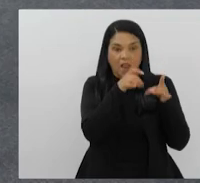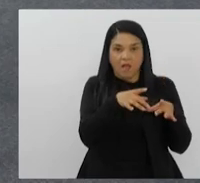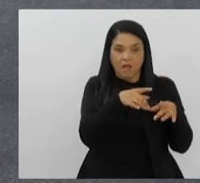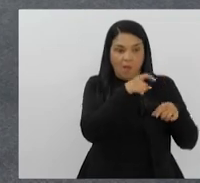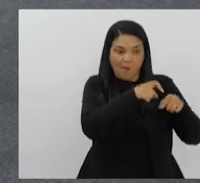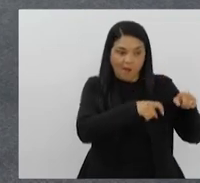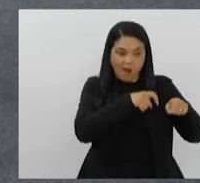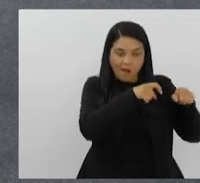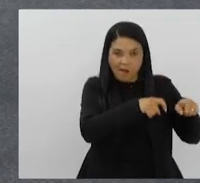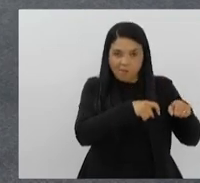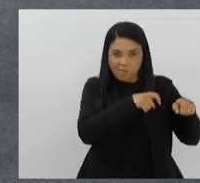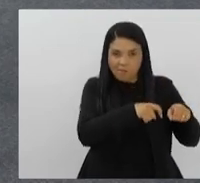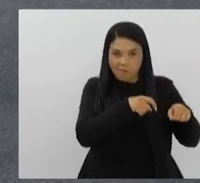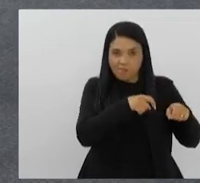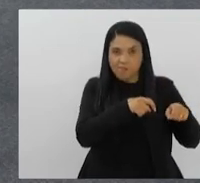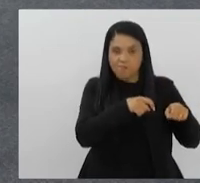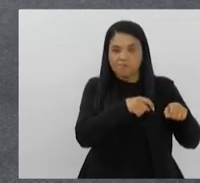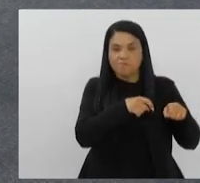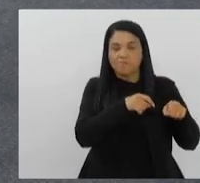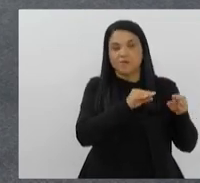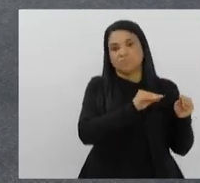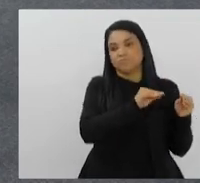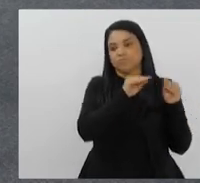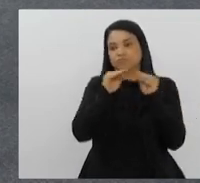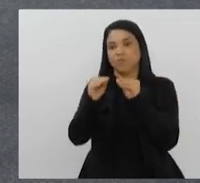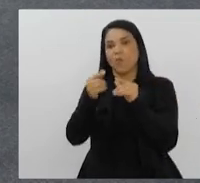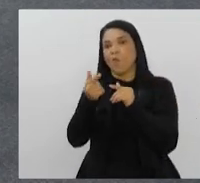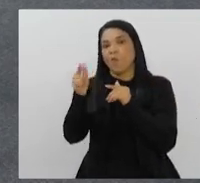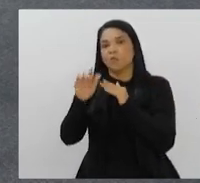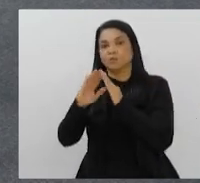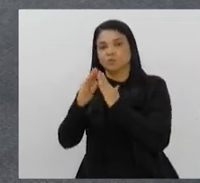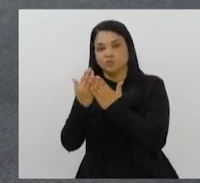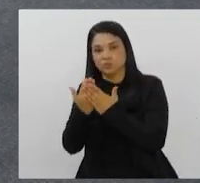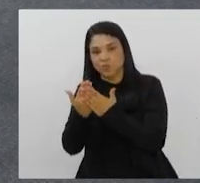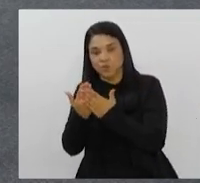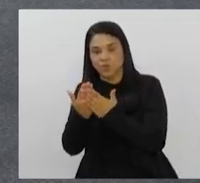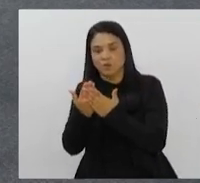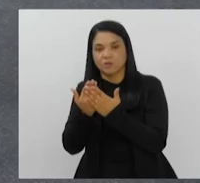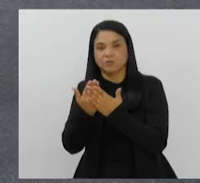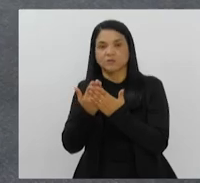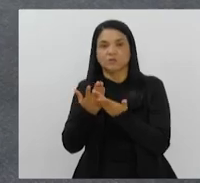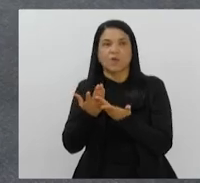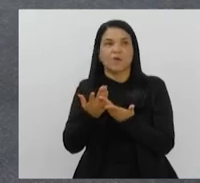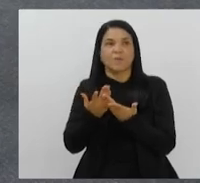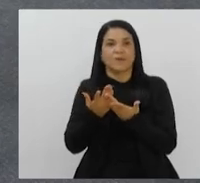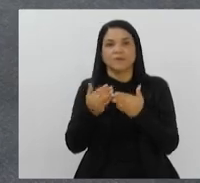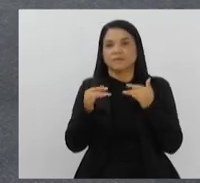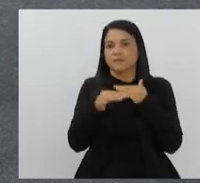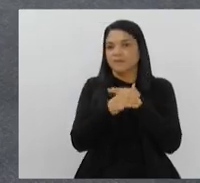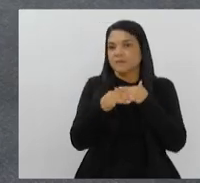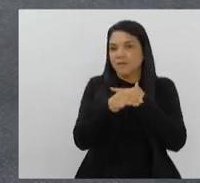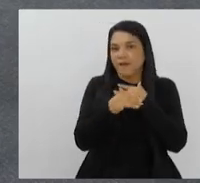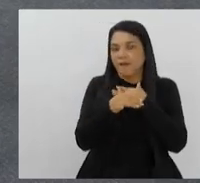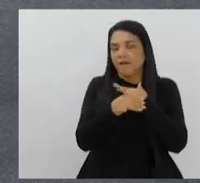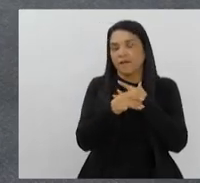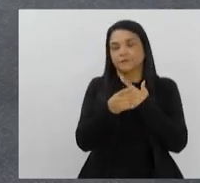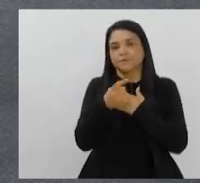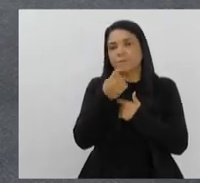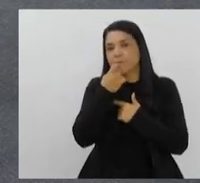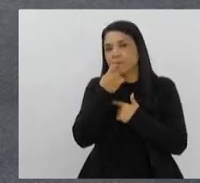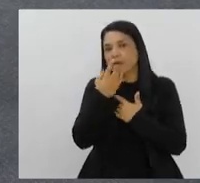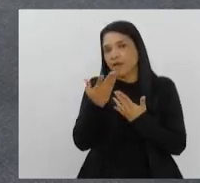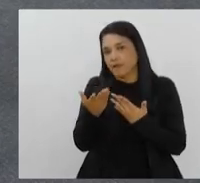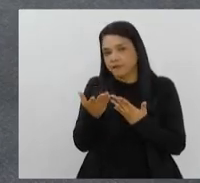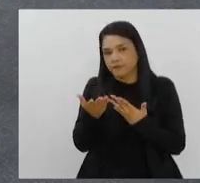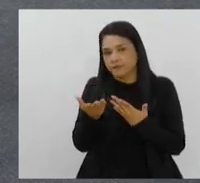a possibilidade de estudar, né? Então, vão para os distritos ou vão para as grandes cidades que são mais próximas ali.